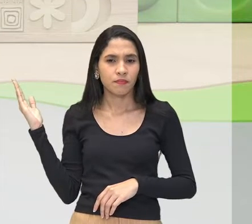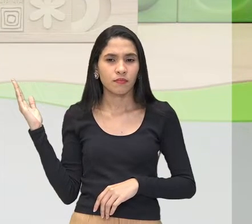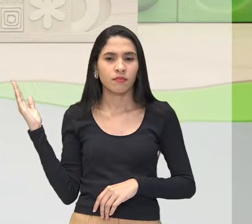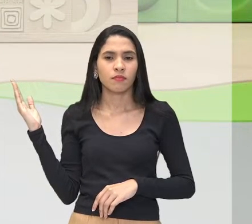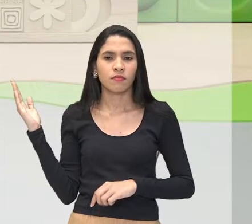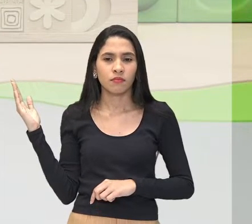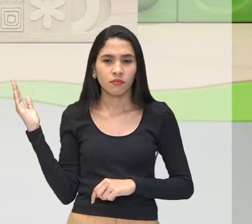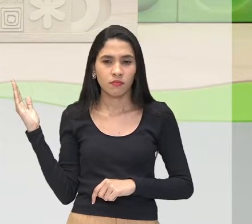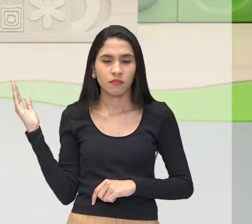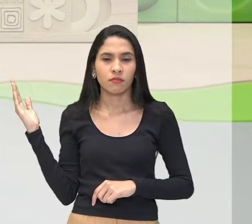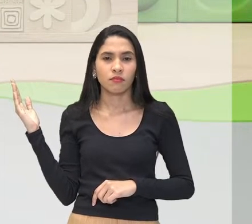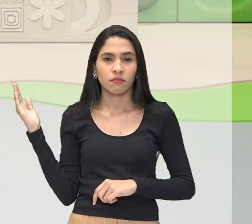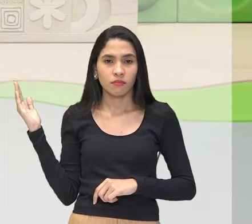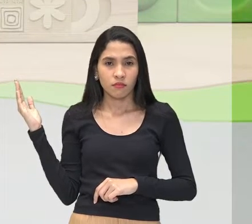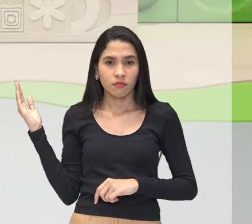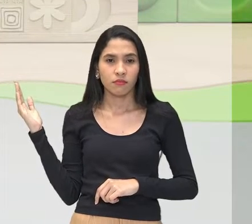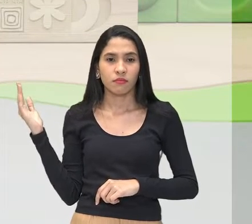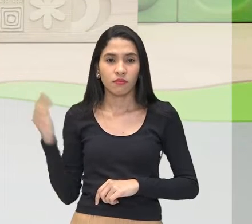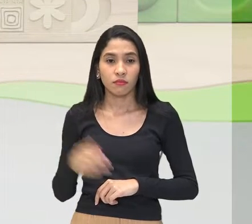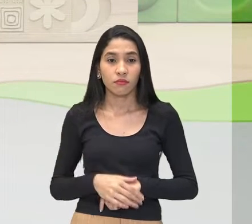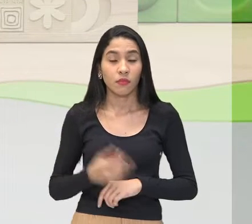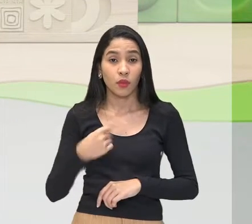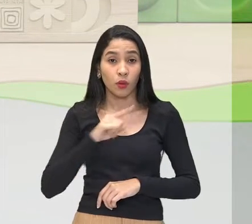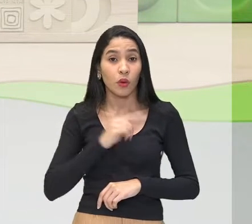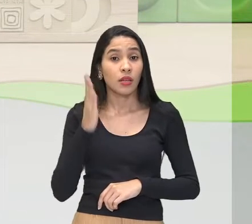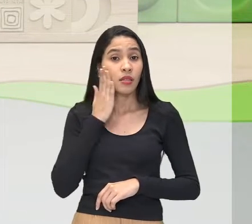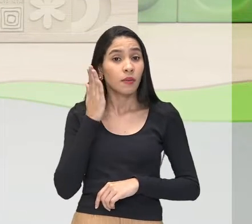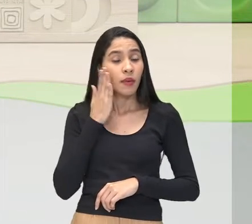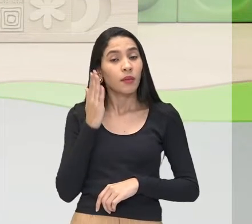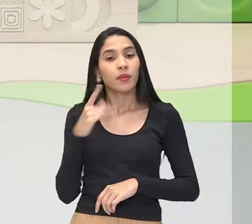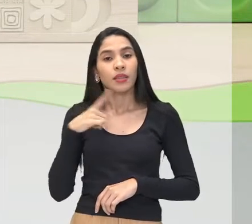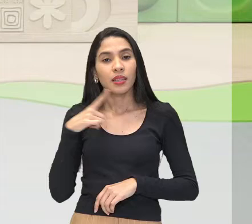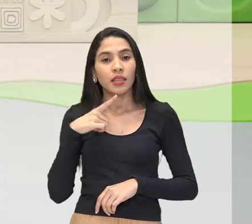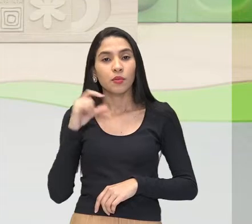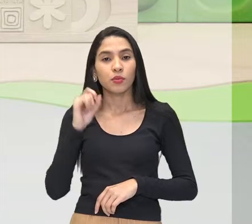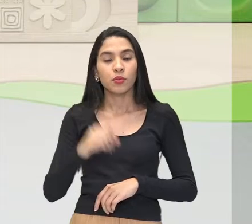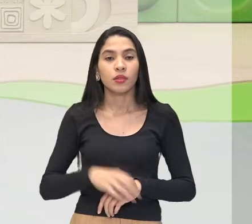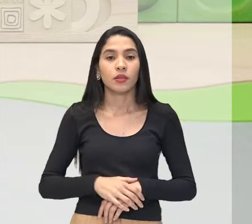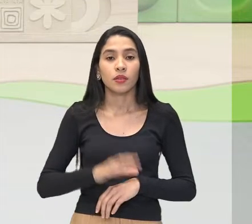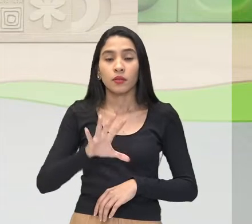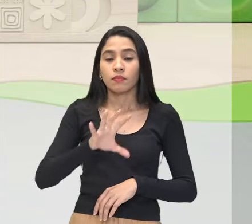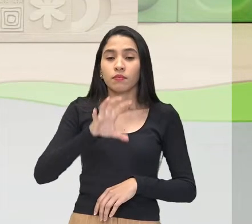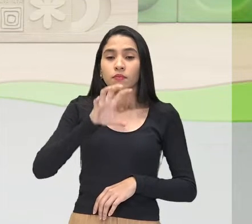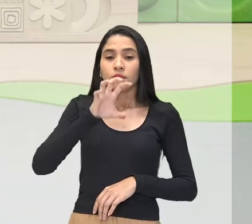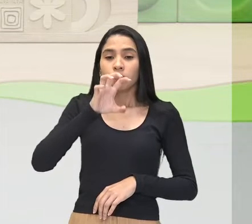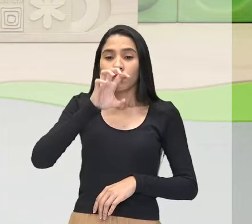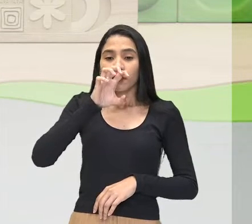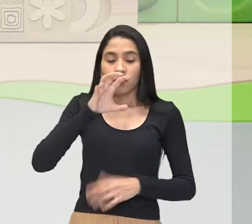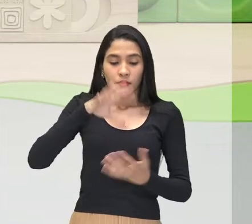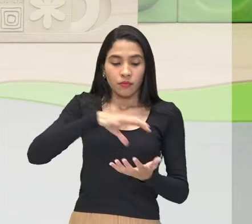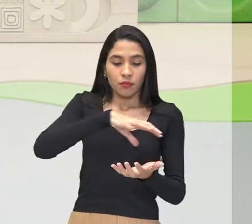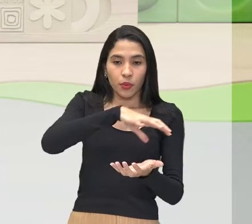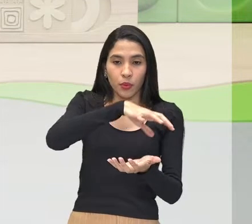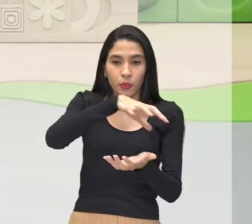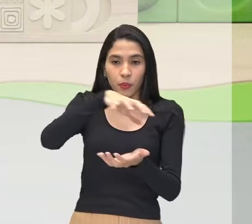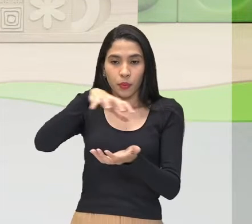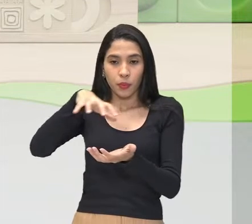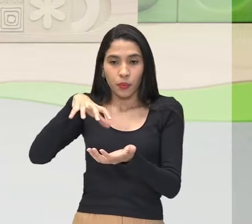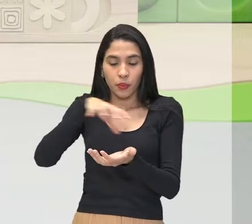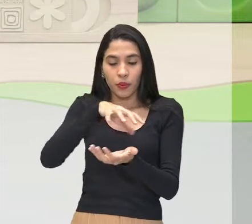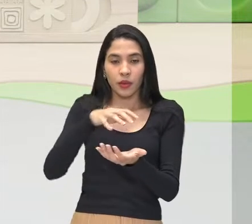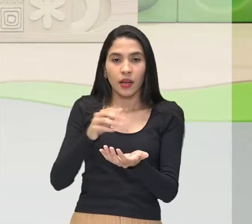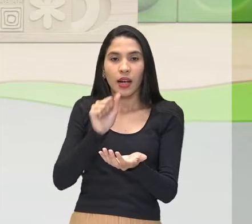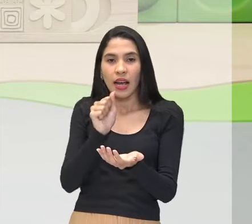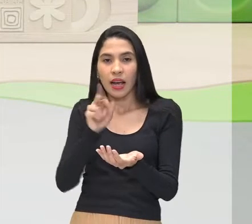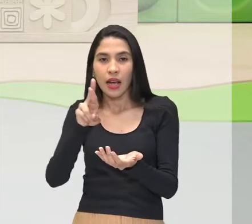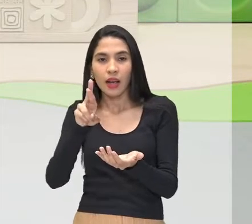atmosférica? Então, nós sabemos que nós temos uma camada de ar que envolve o nosso planeta Terra, certo? Nós